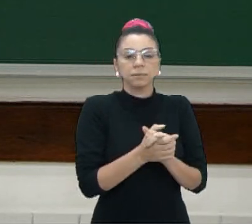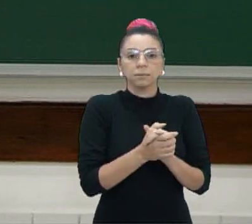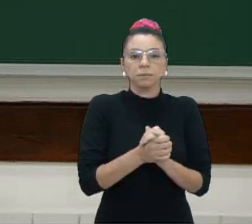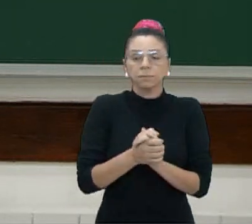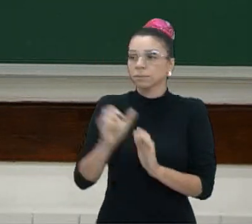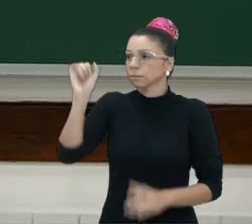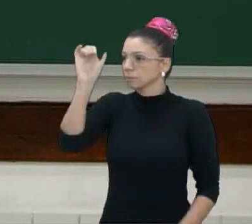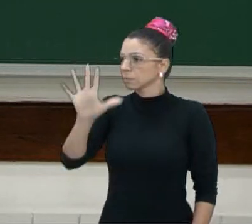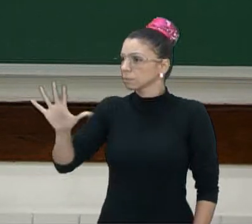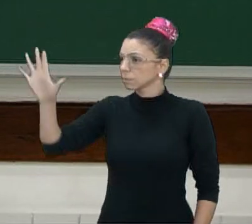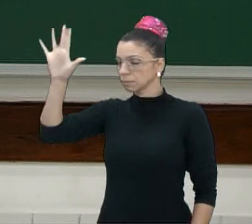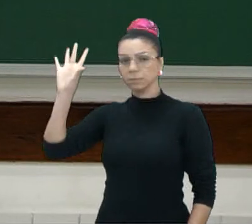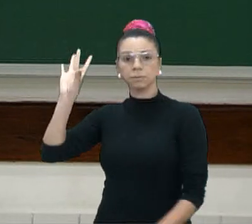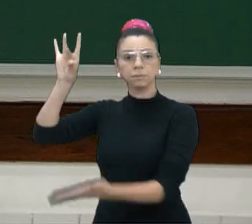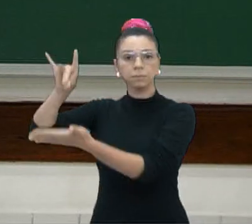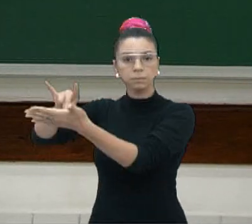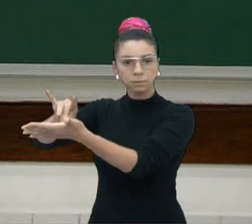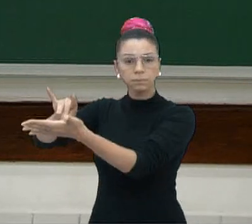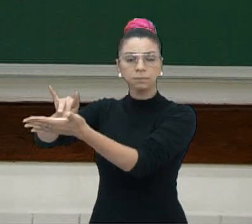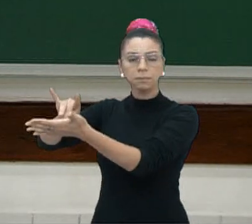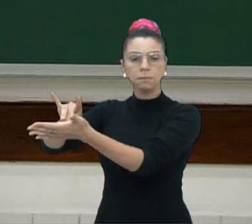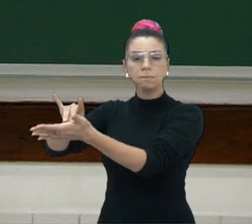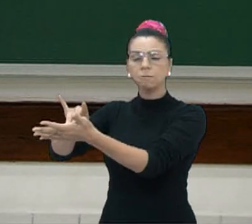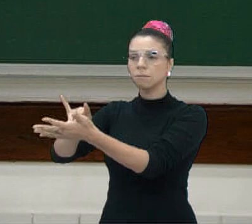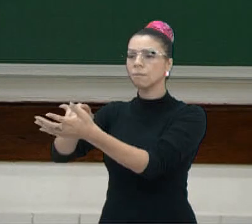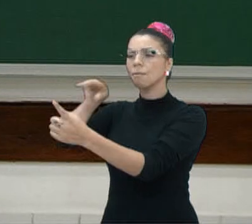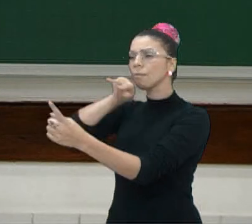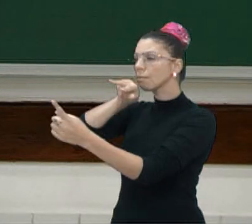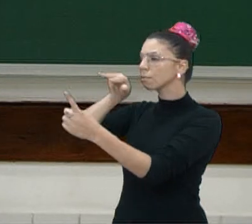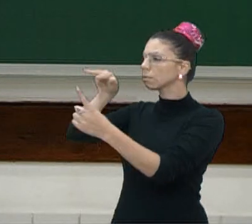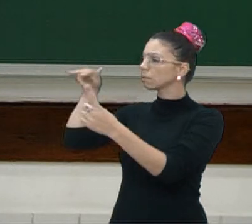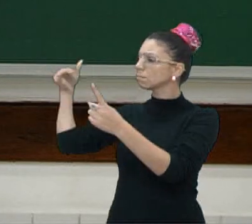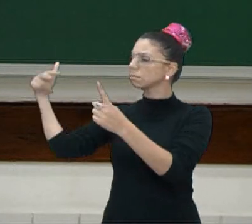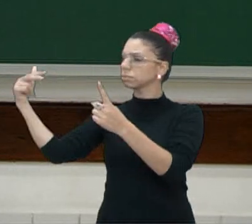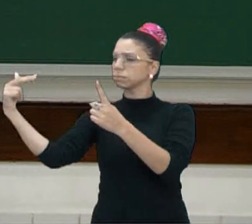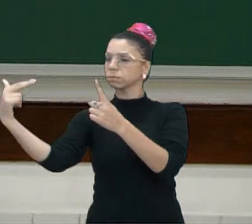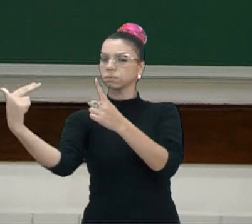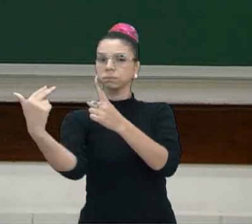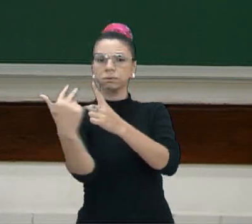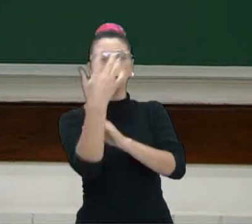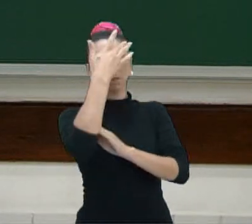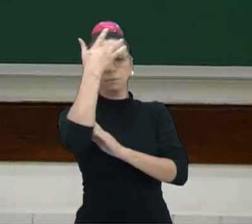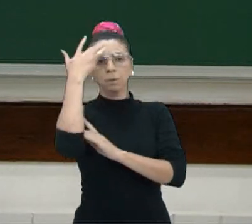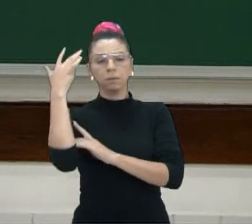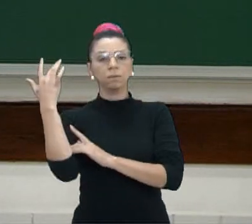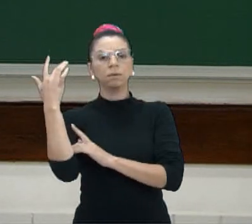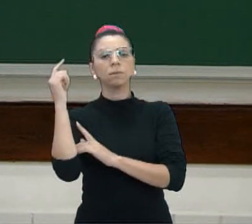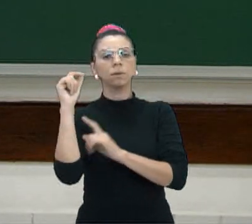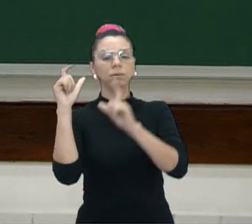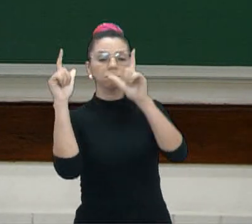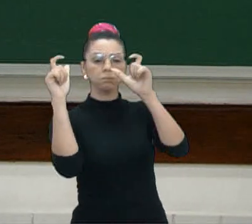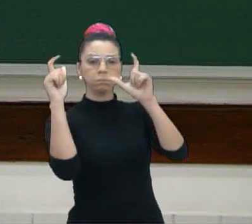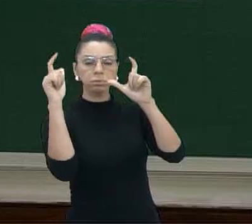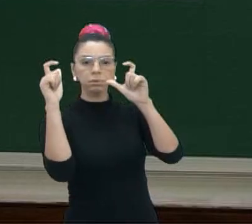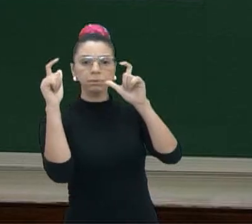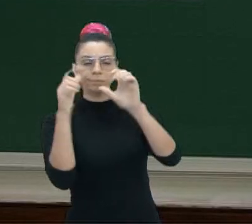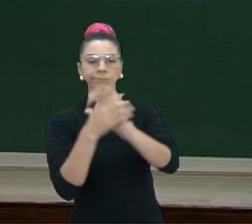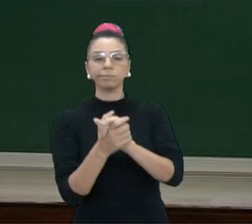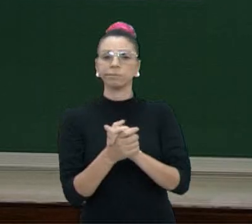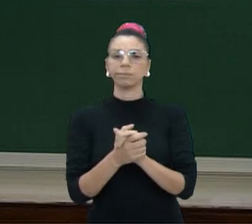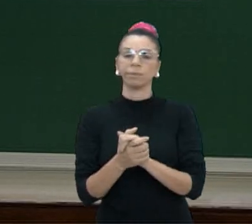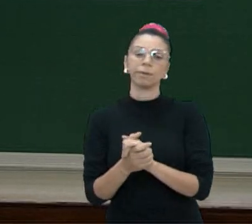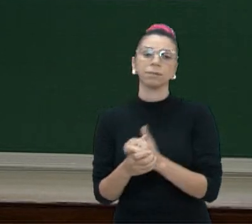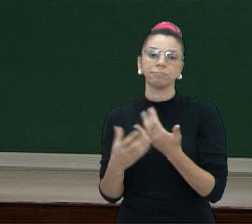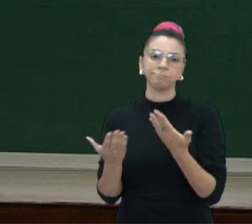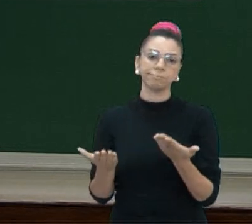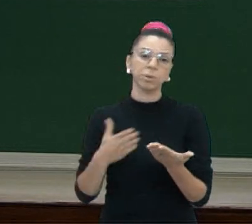a foto inteira, então quando a gente observa todo o panorama, todas aquelas pessoas em volta, esse elemento surpresa acaba